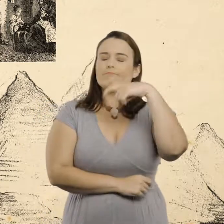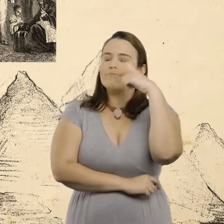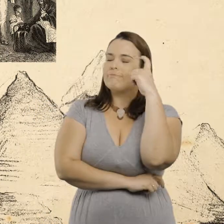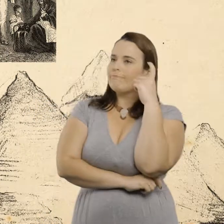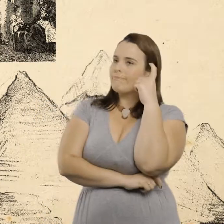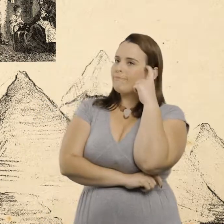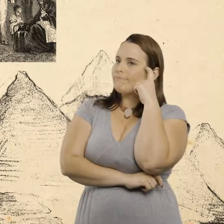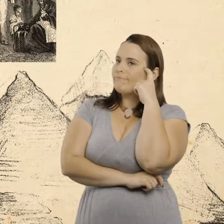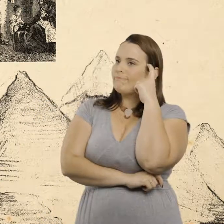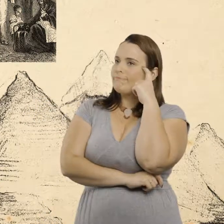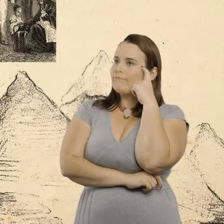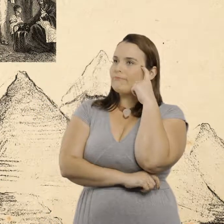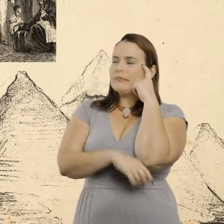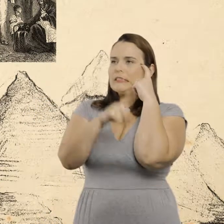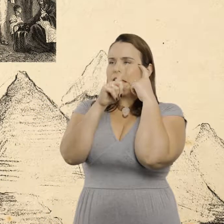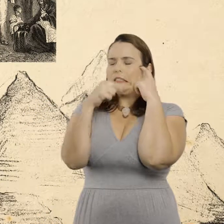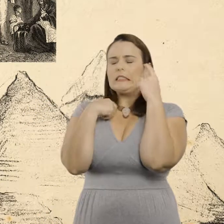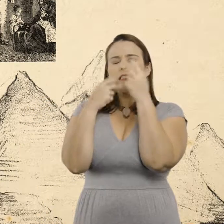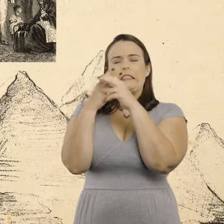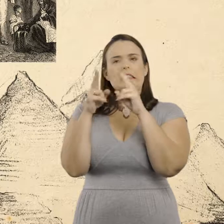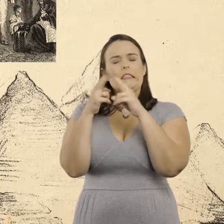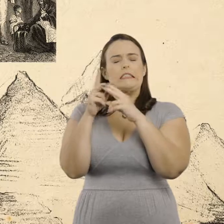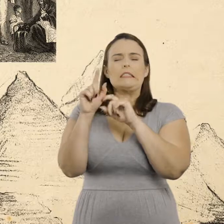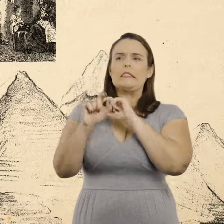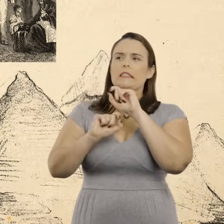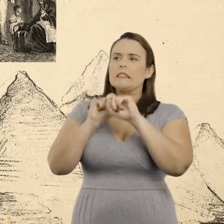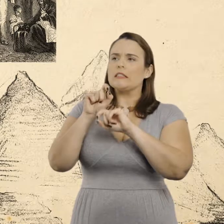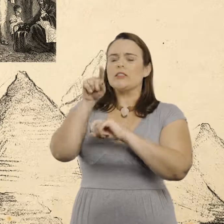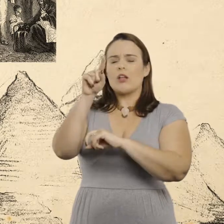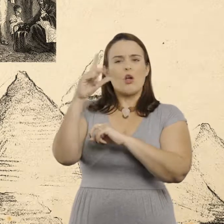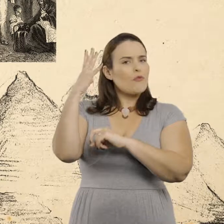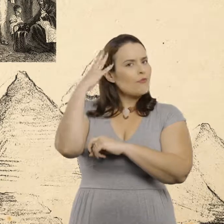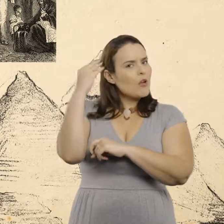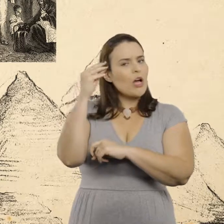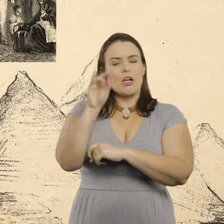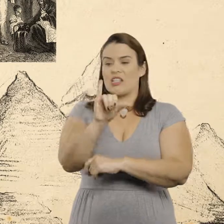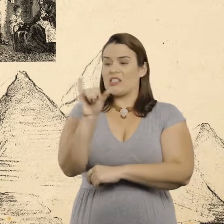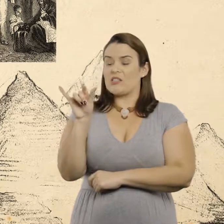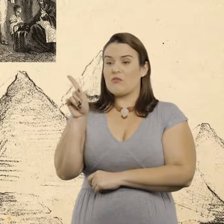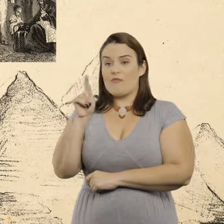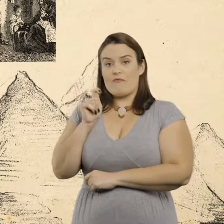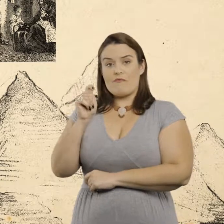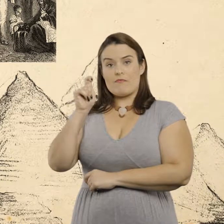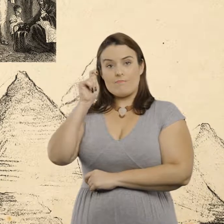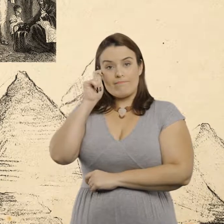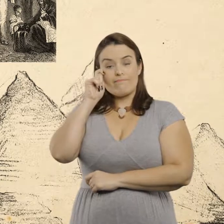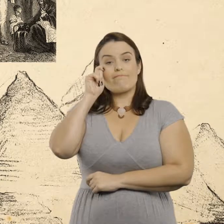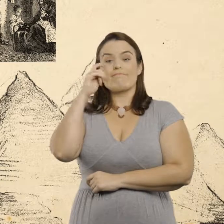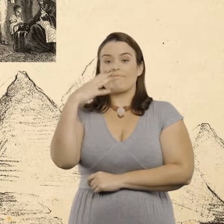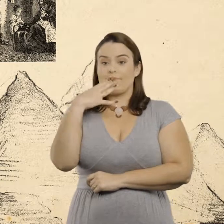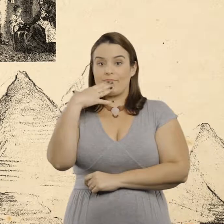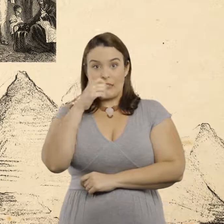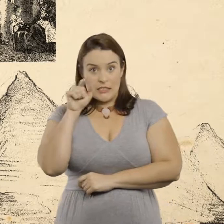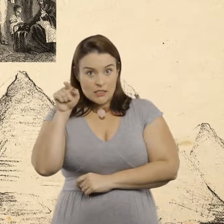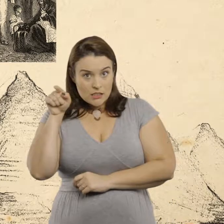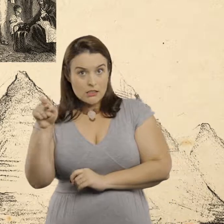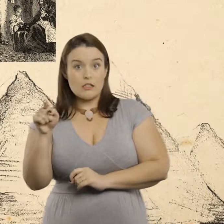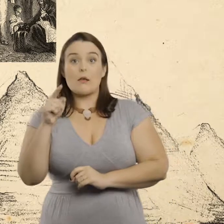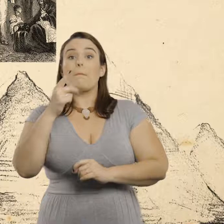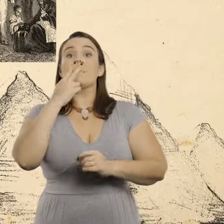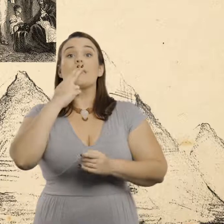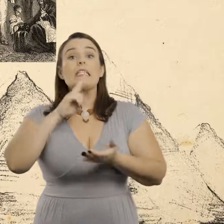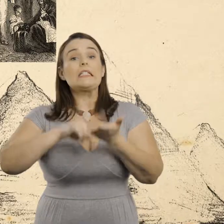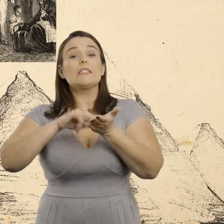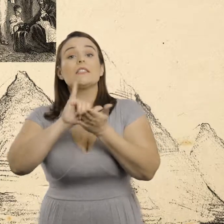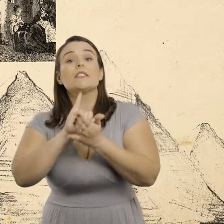Phileas Fogg por causa das coisas que Passepartout contou para Fix. O detetive Fix resolveu escrever uma mensagem